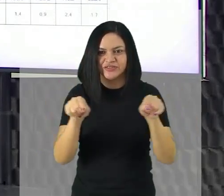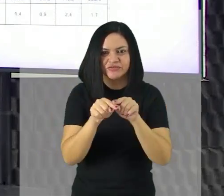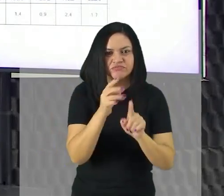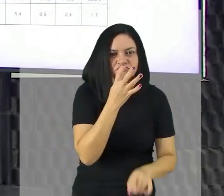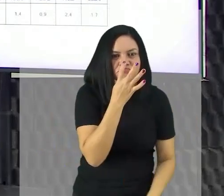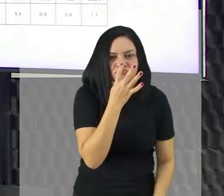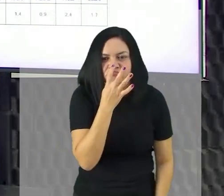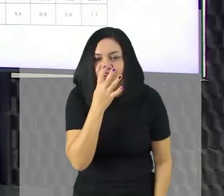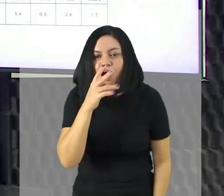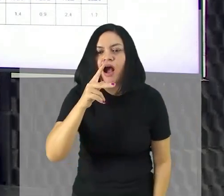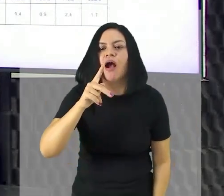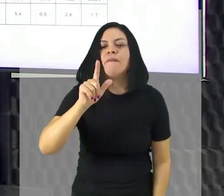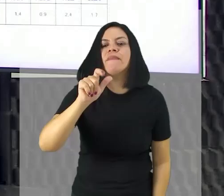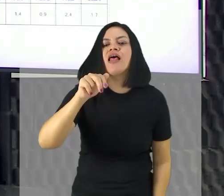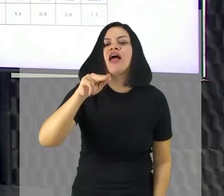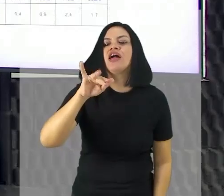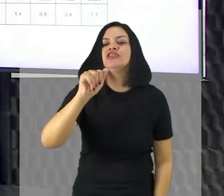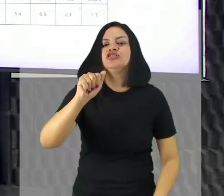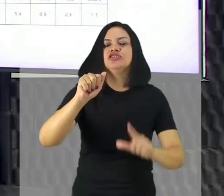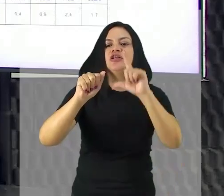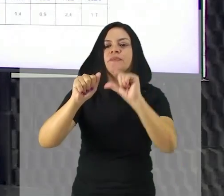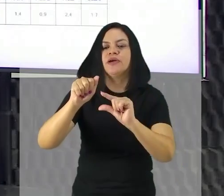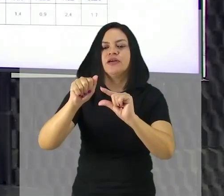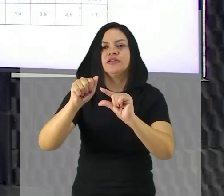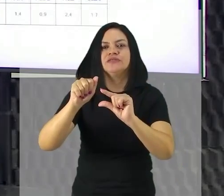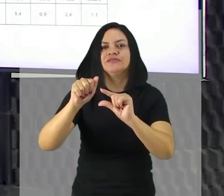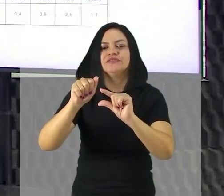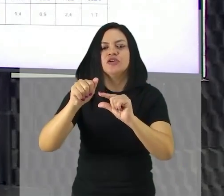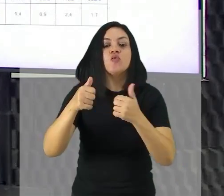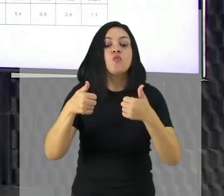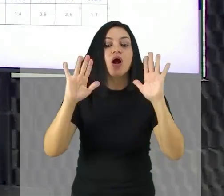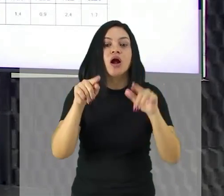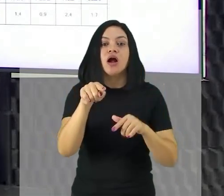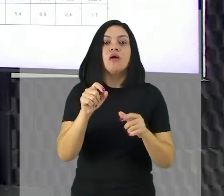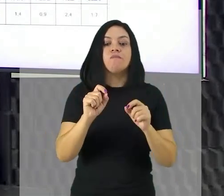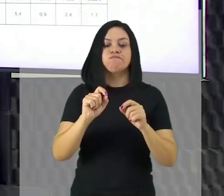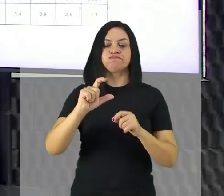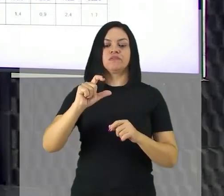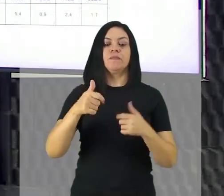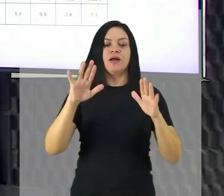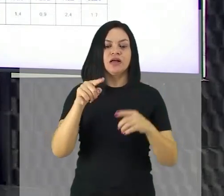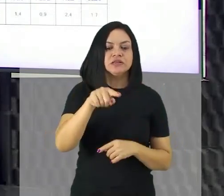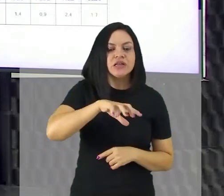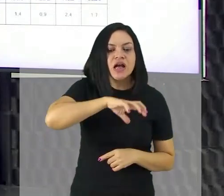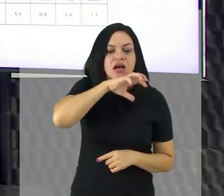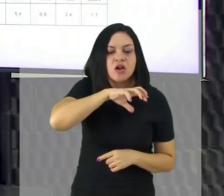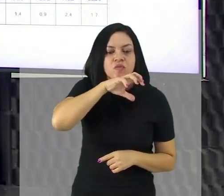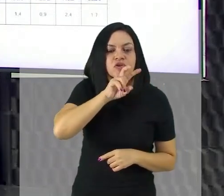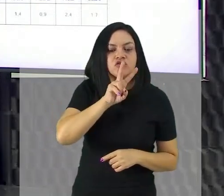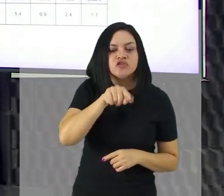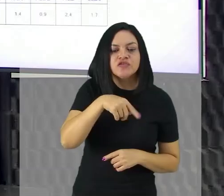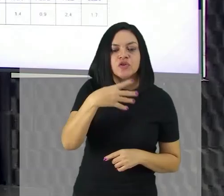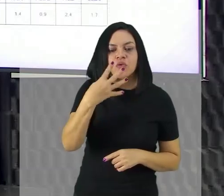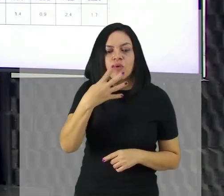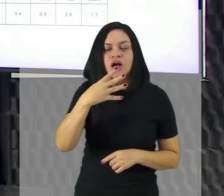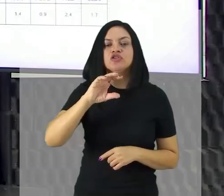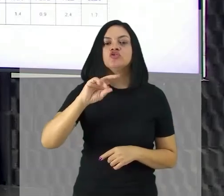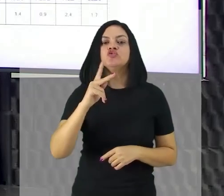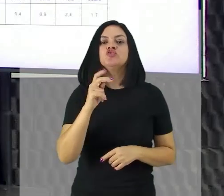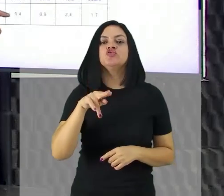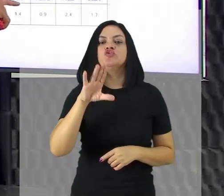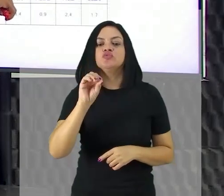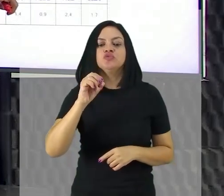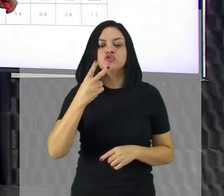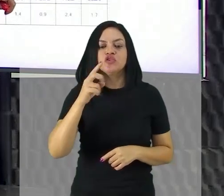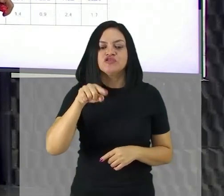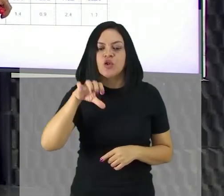Dilata bem pouquinho. E qual deles dilata mais? Temos aqui o alumínio 2,4, o chumbo